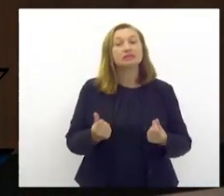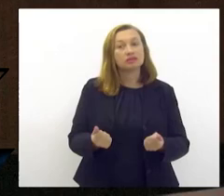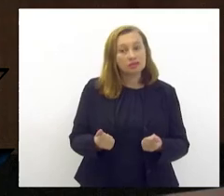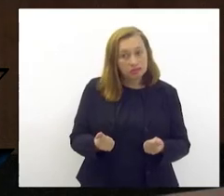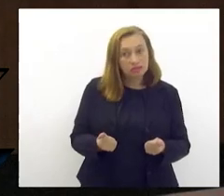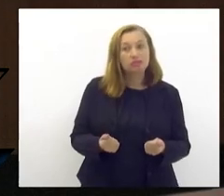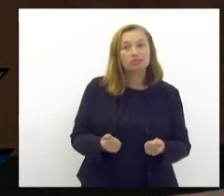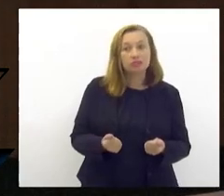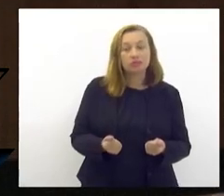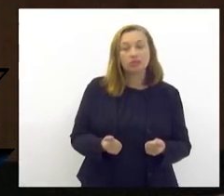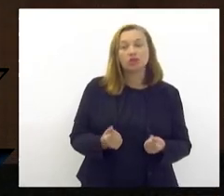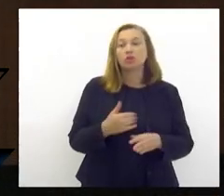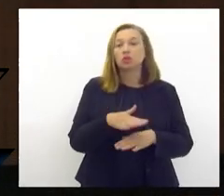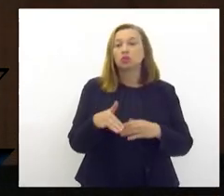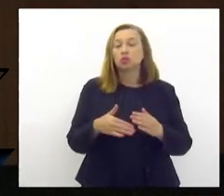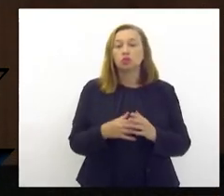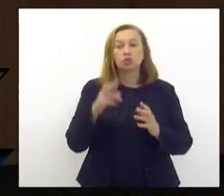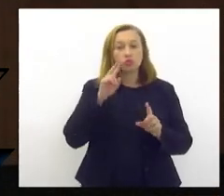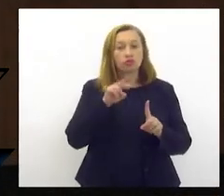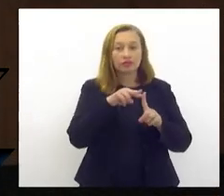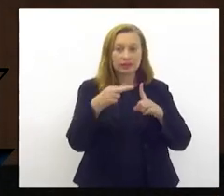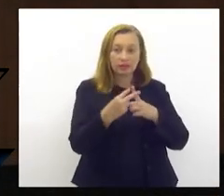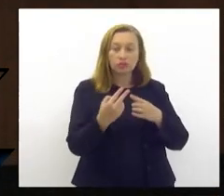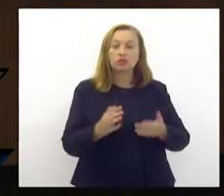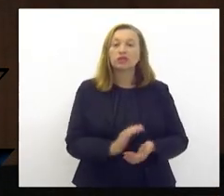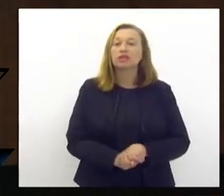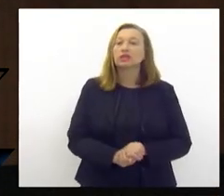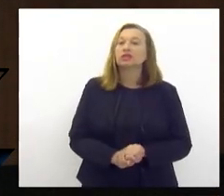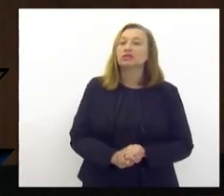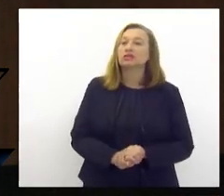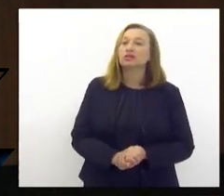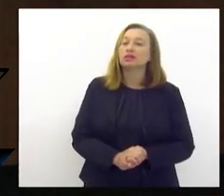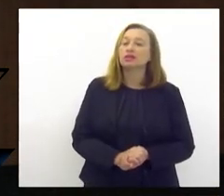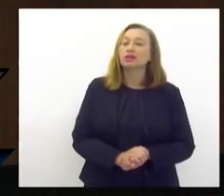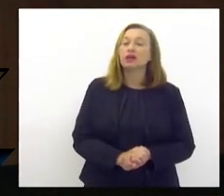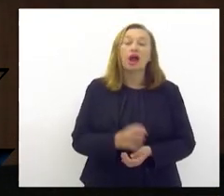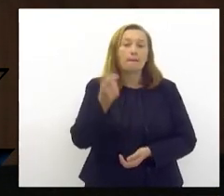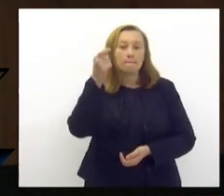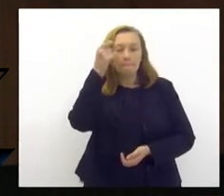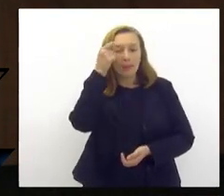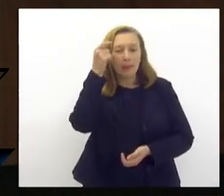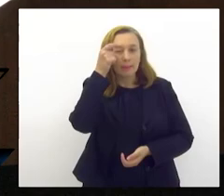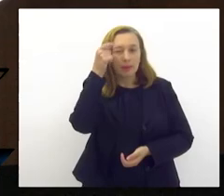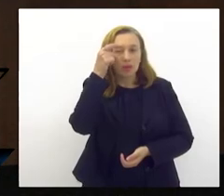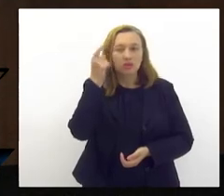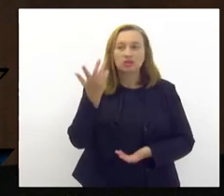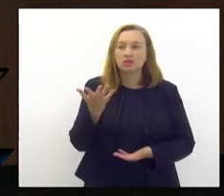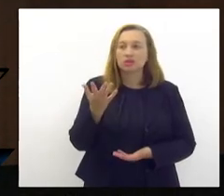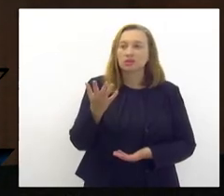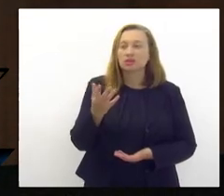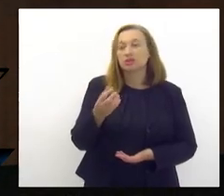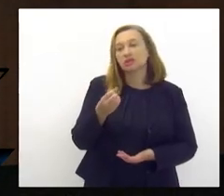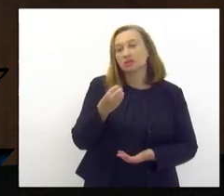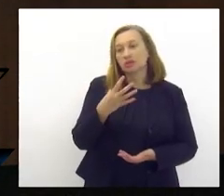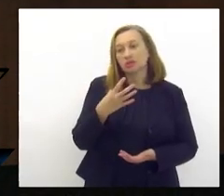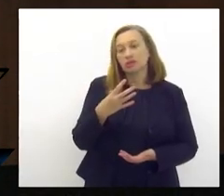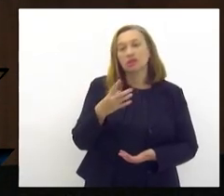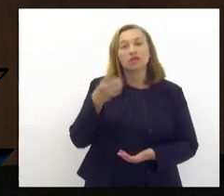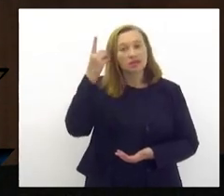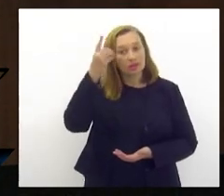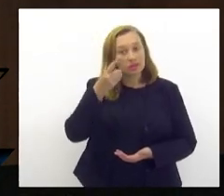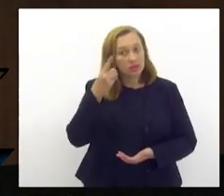importante, sob todos os pontos de vista. E aí, a memória talvez seja uma das vantagens do deputado Bacelar, de